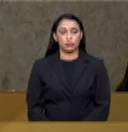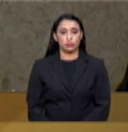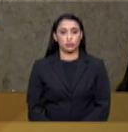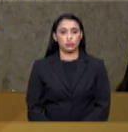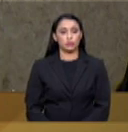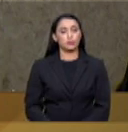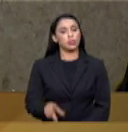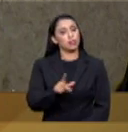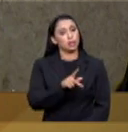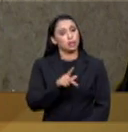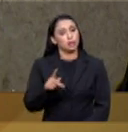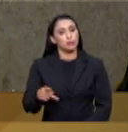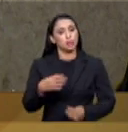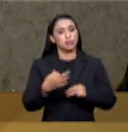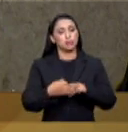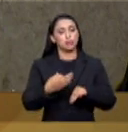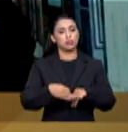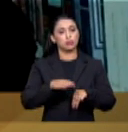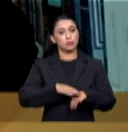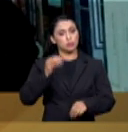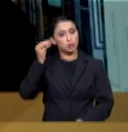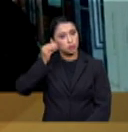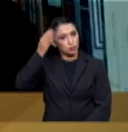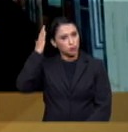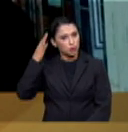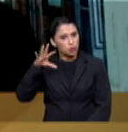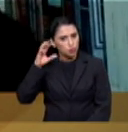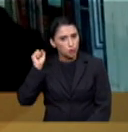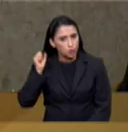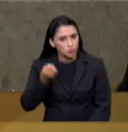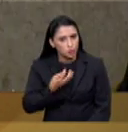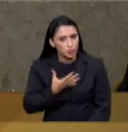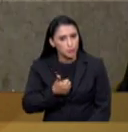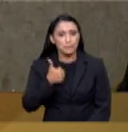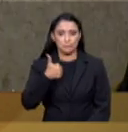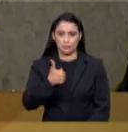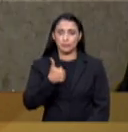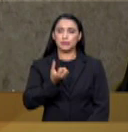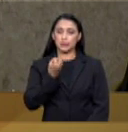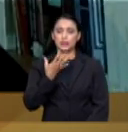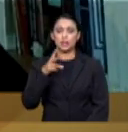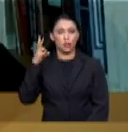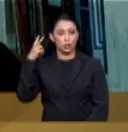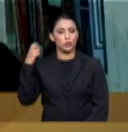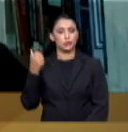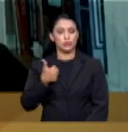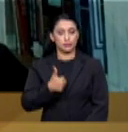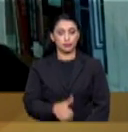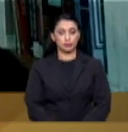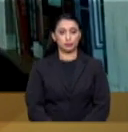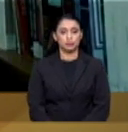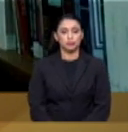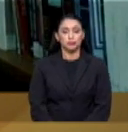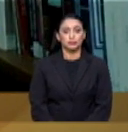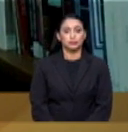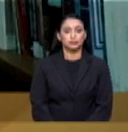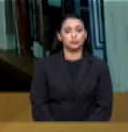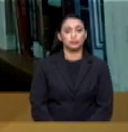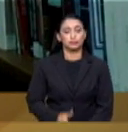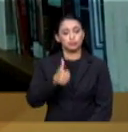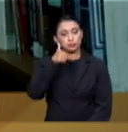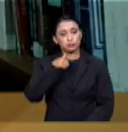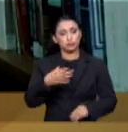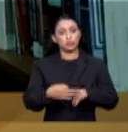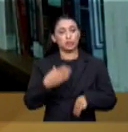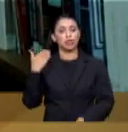Excelentíssimo senhor presidente, ministro Luiz Fux, me ouve bem? Bem. Muito obrigado. Excelentíssimas senhoras ministras